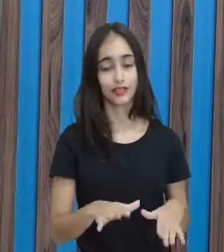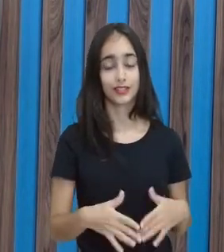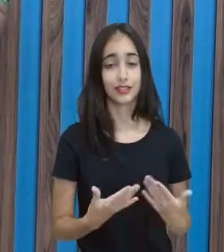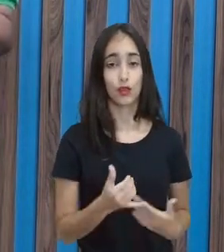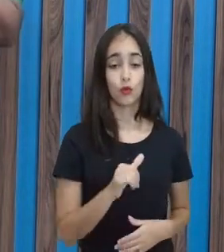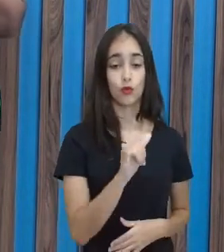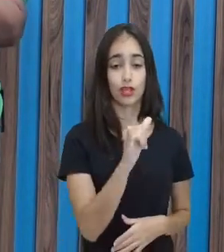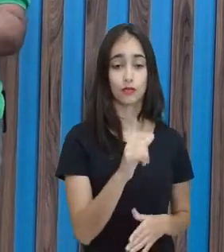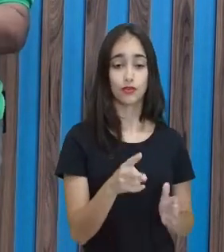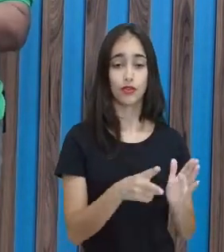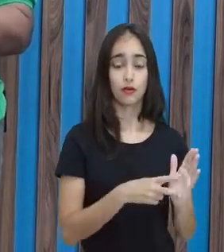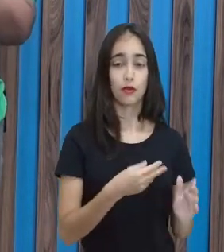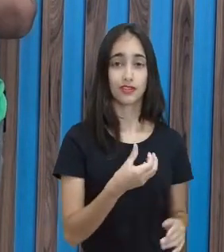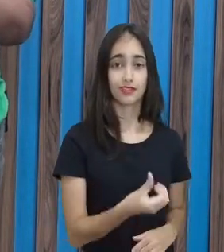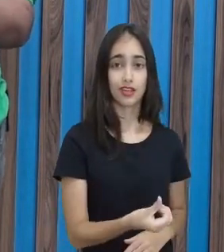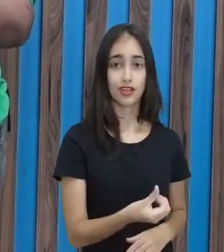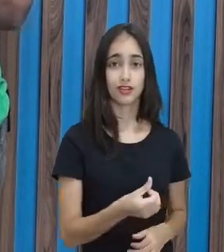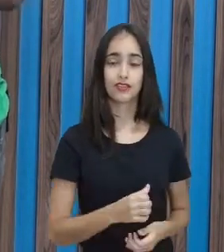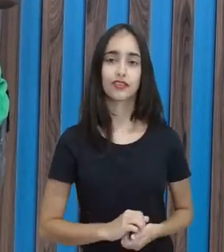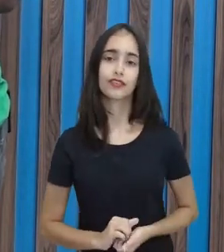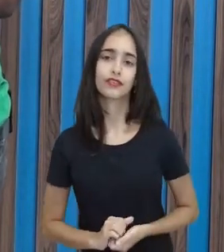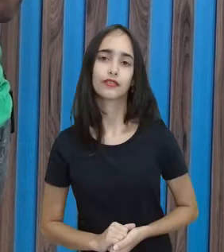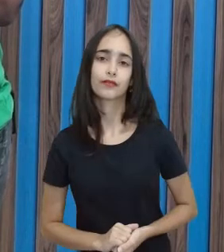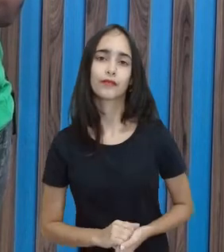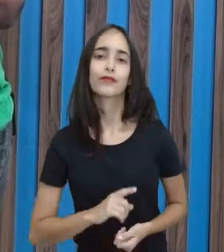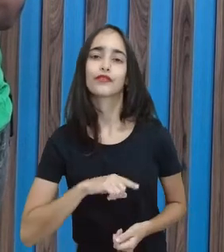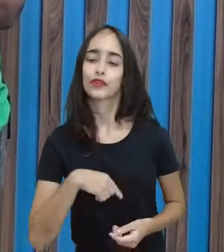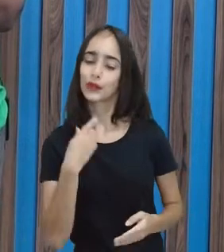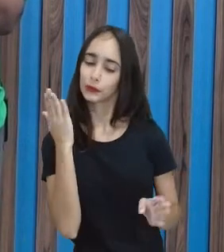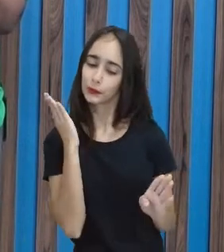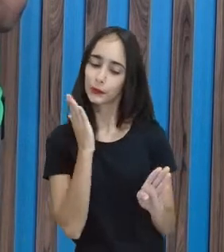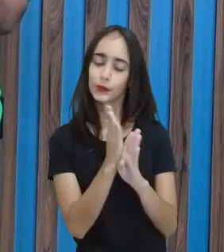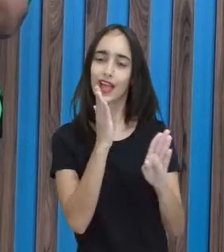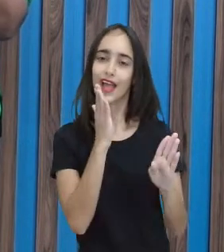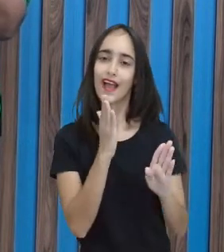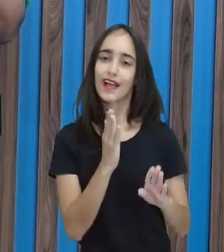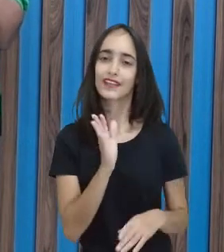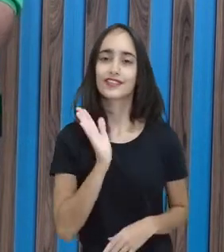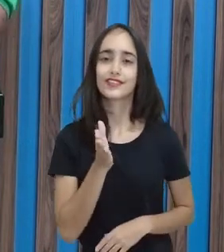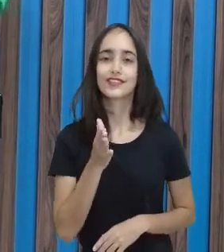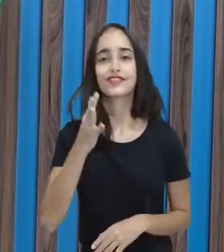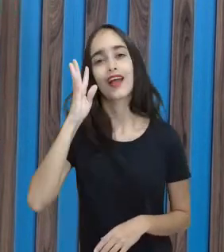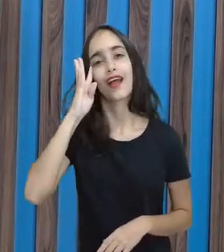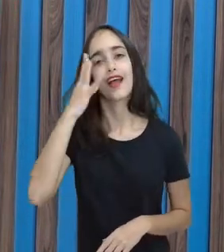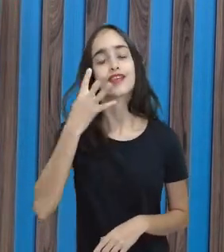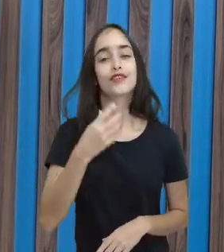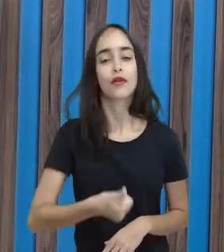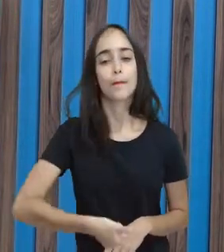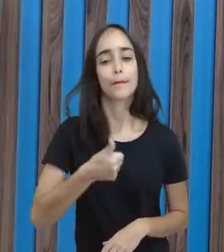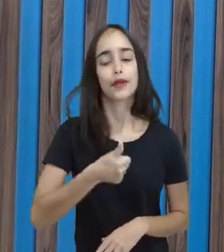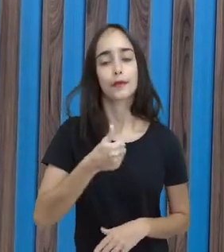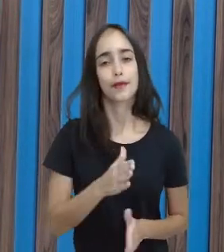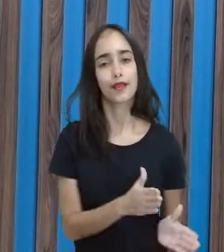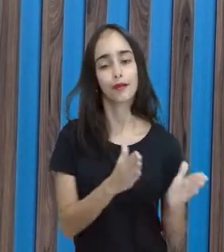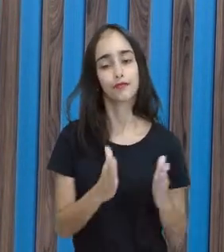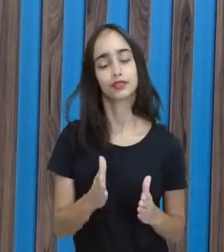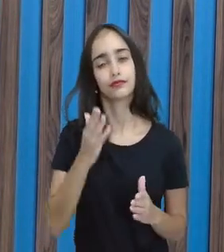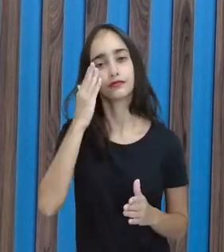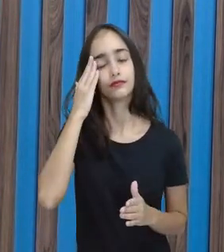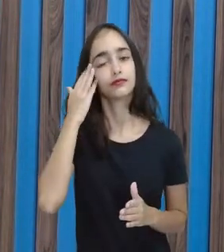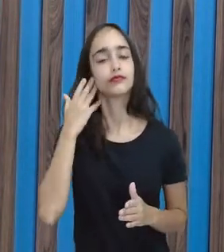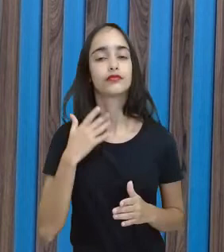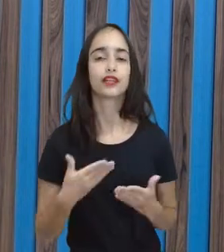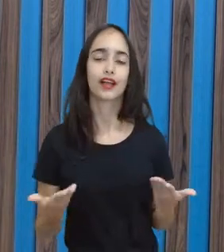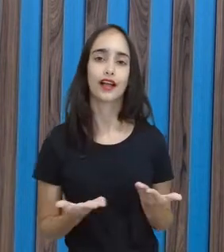6. Encontramos y igual a 6. A primeira parte do problema já está resolvida. Vamos ver agora o